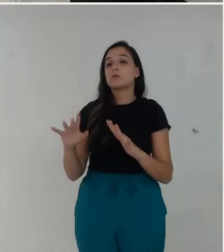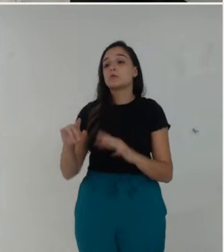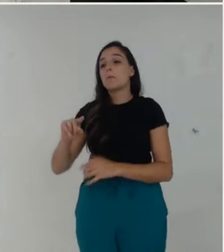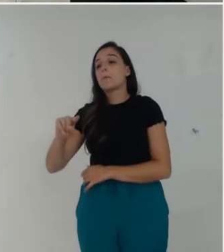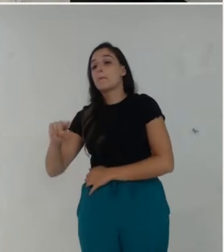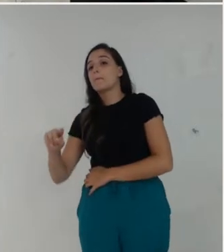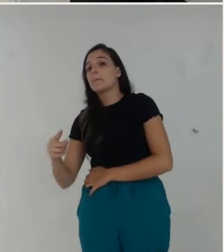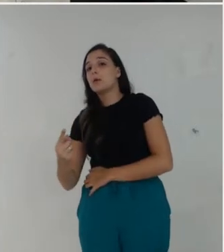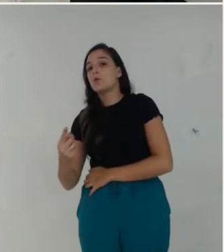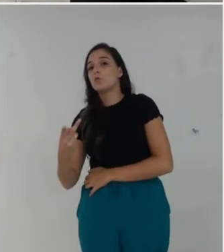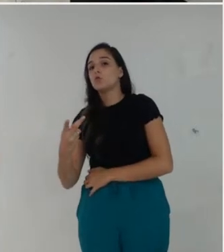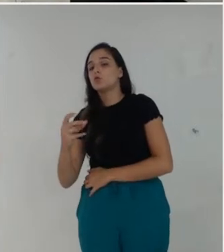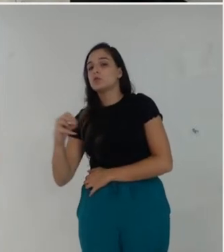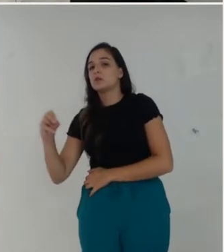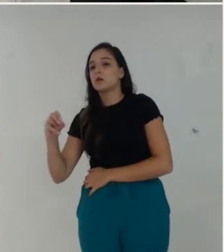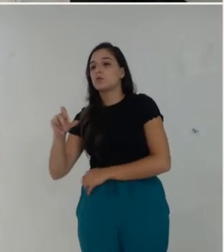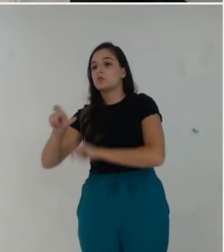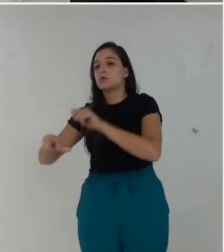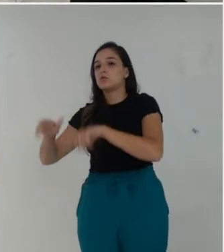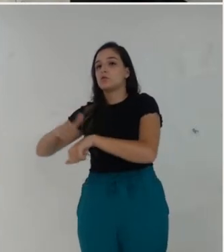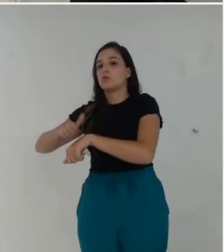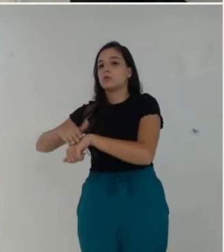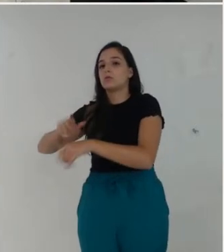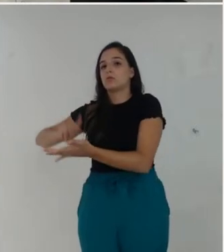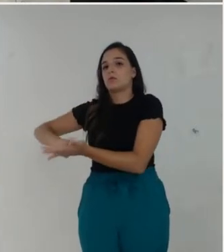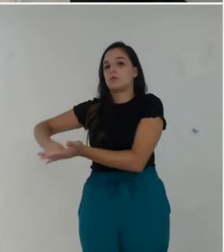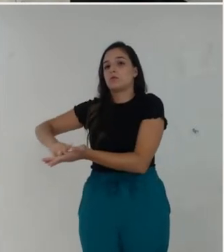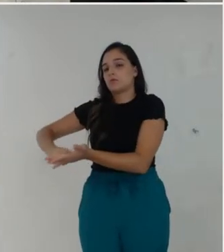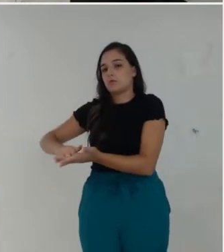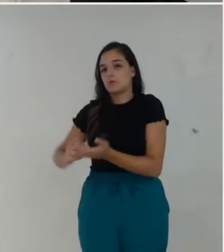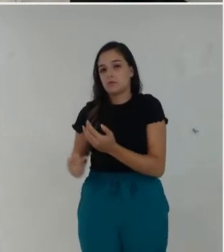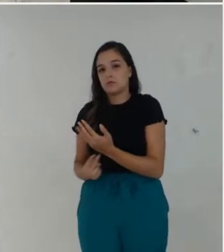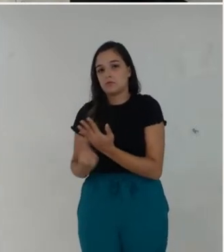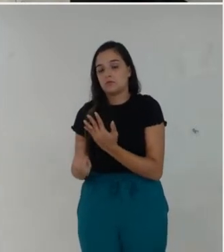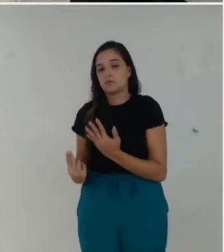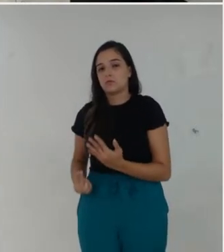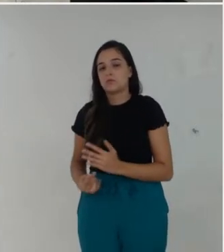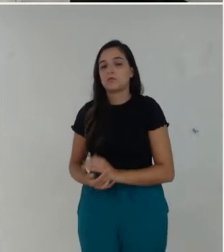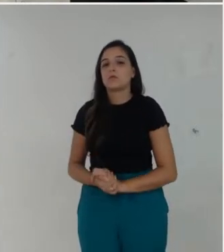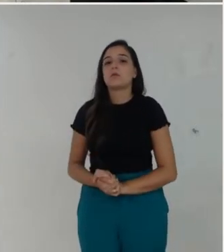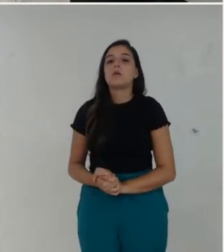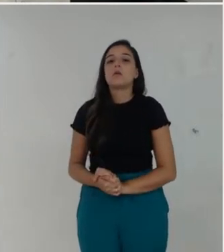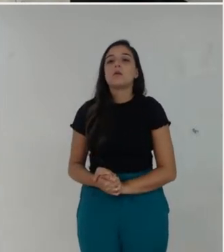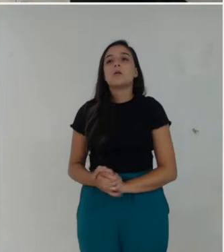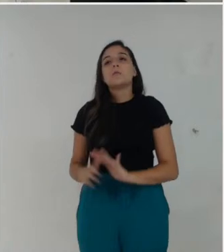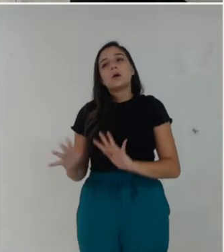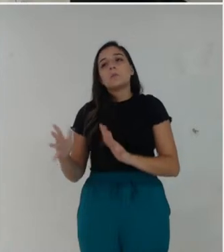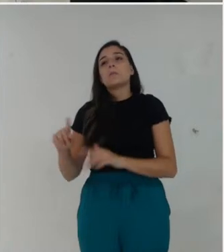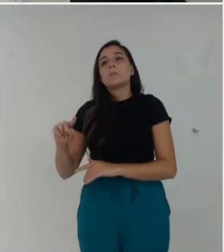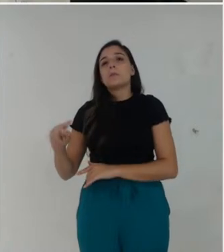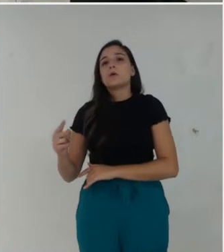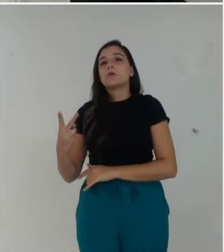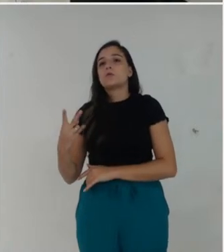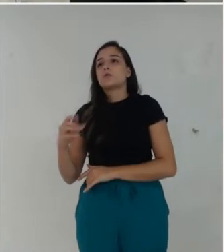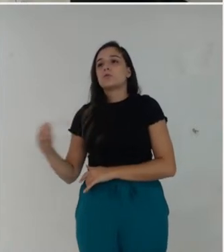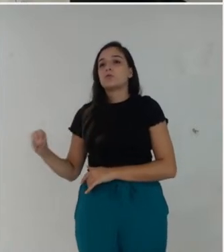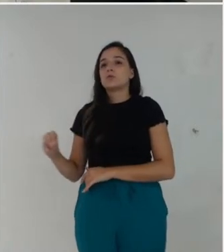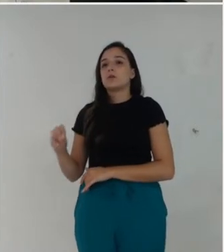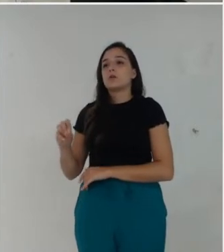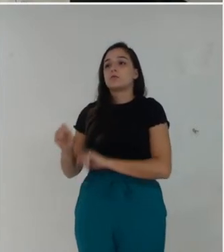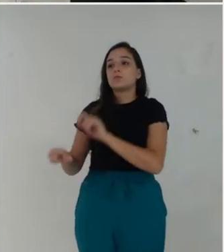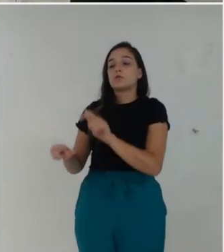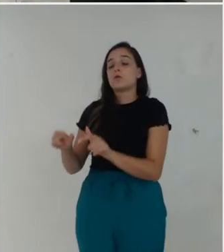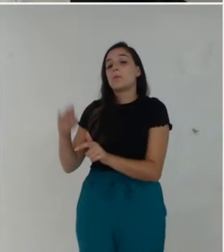tradutores. Os tradutores que tinham traduzido esses 30 mil eram umas 1.200 pessoas, brasileiros, publicando no